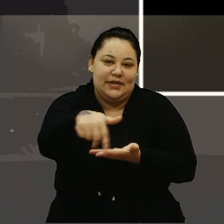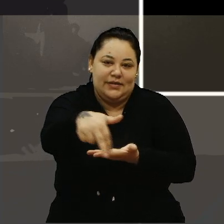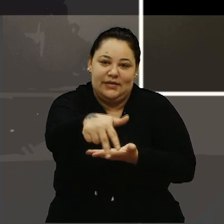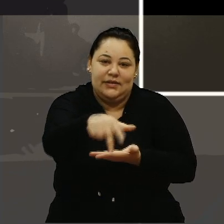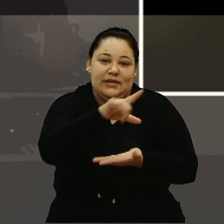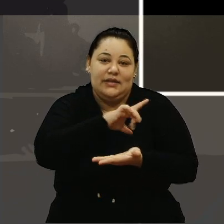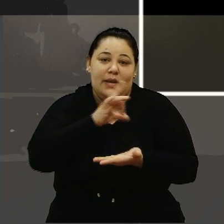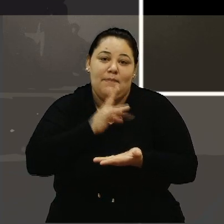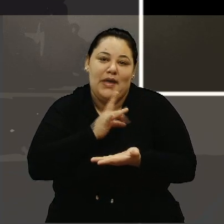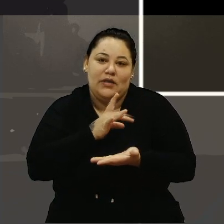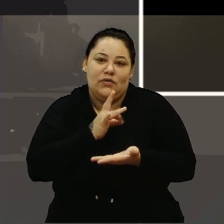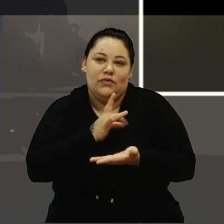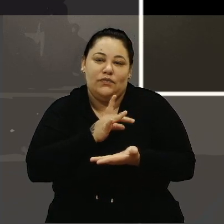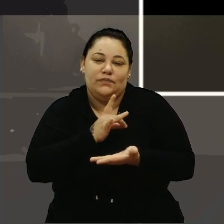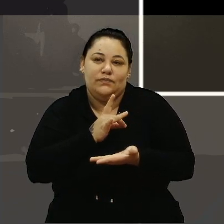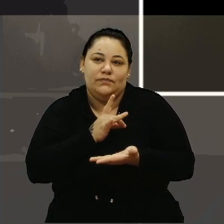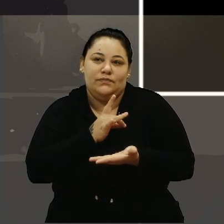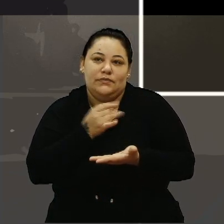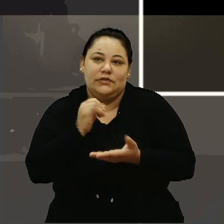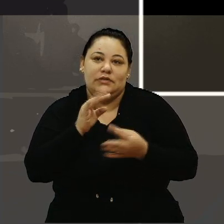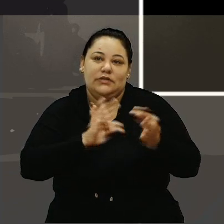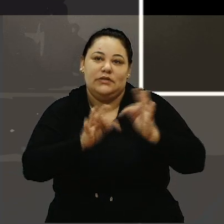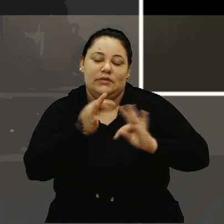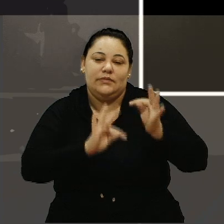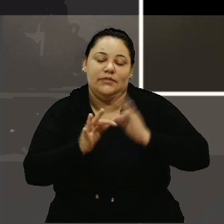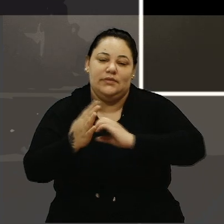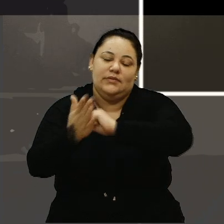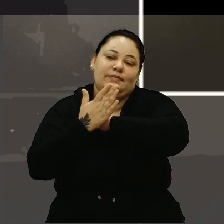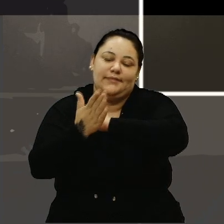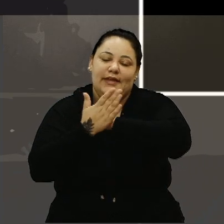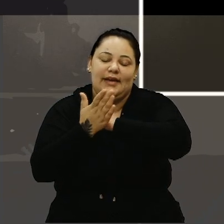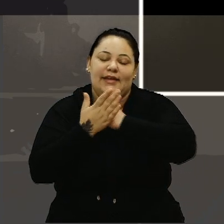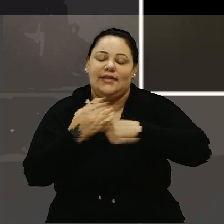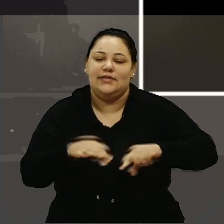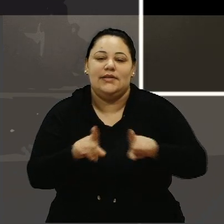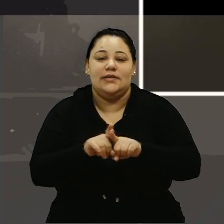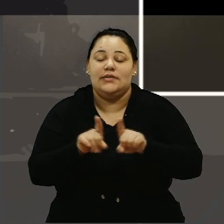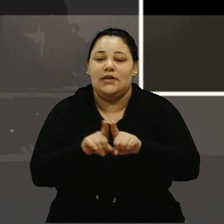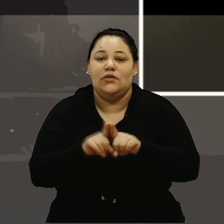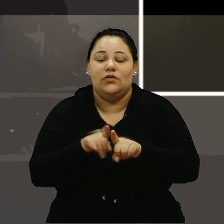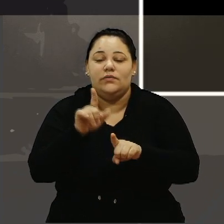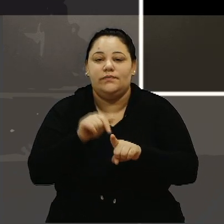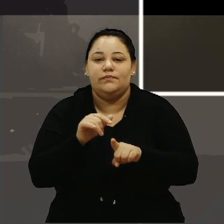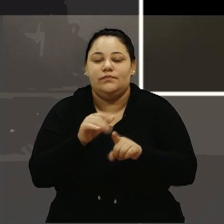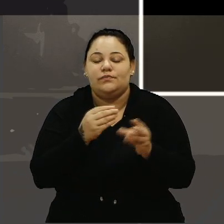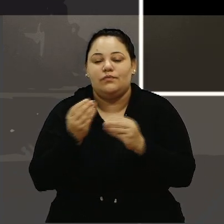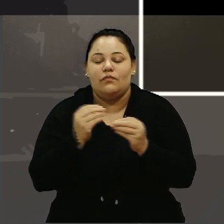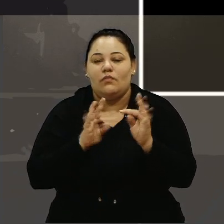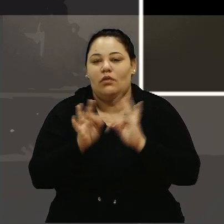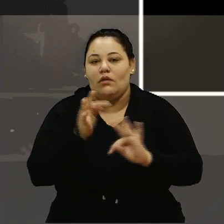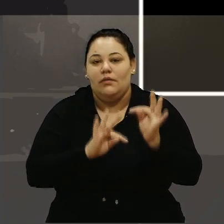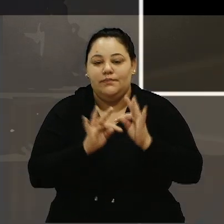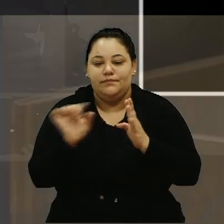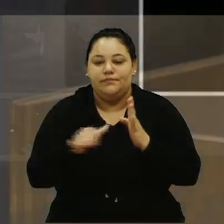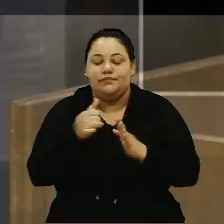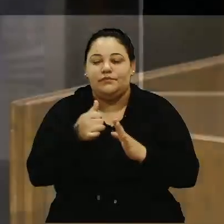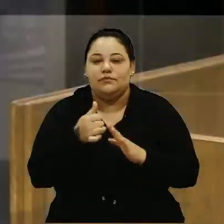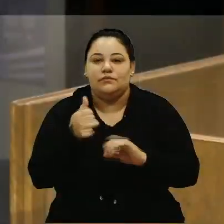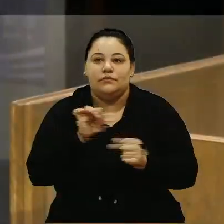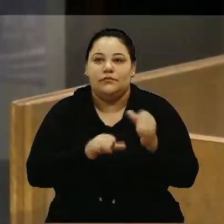caminha sozinho. E esse tratamento vai ajudar muito no sentido dele poder ver e poder melhorar a qualidade de vida